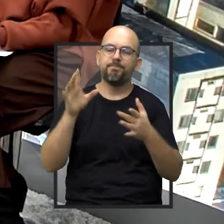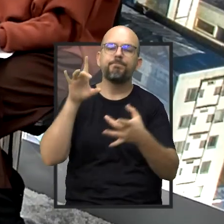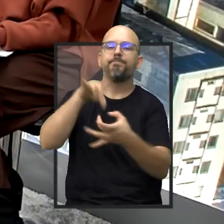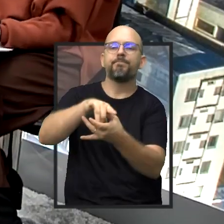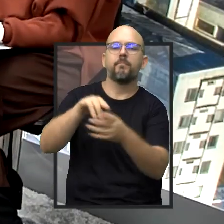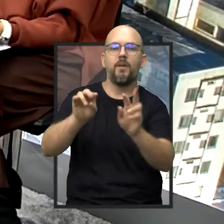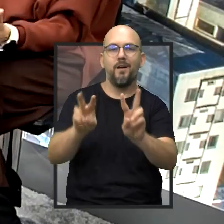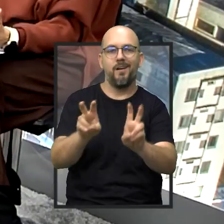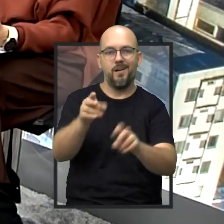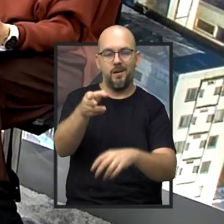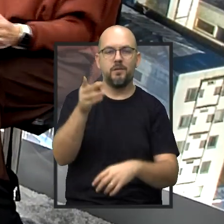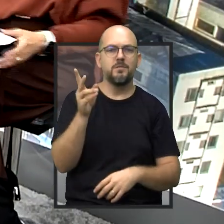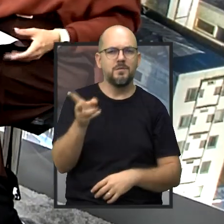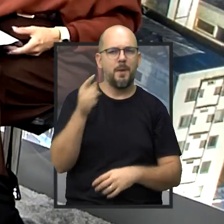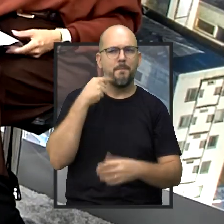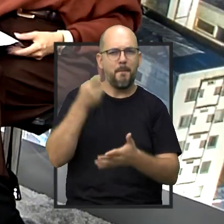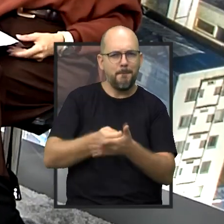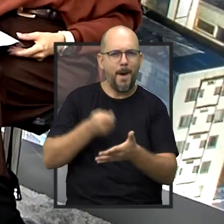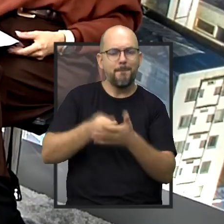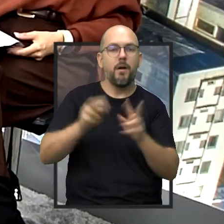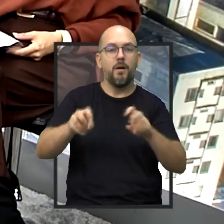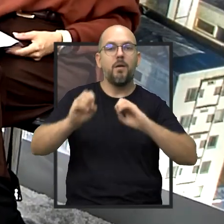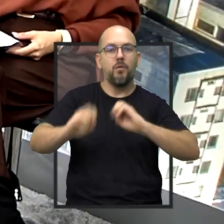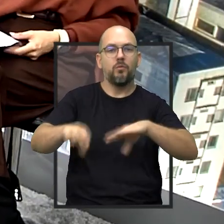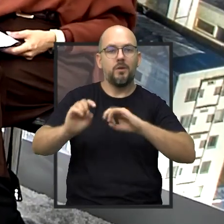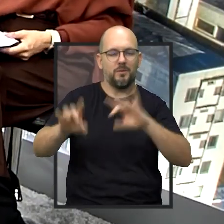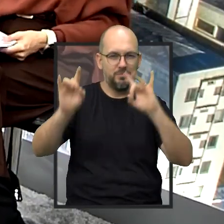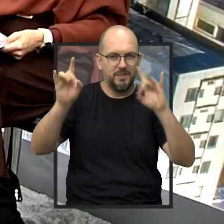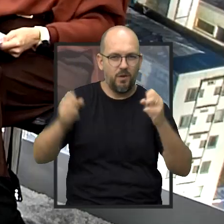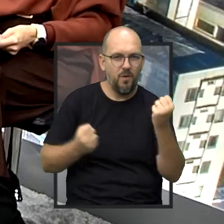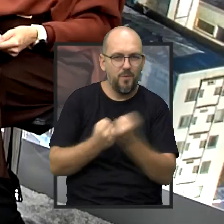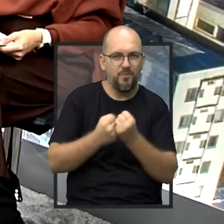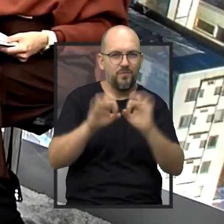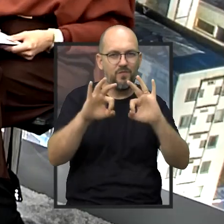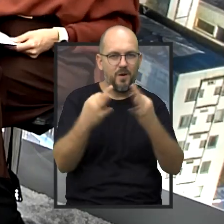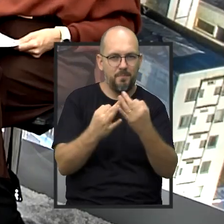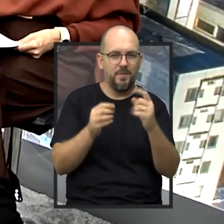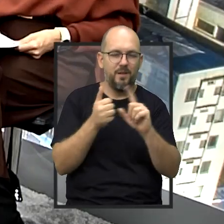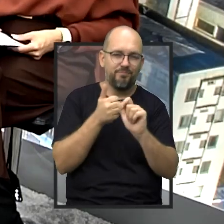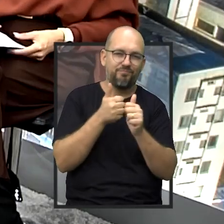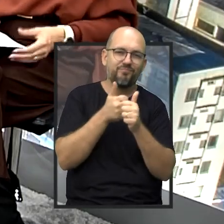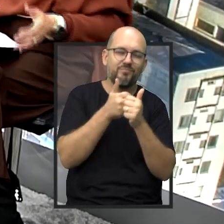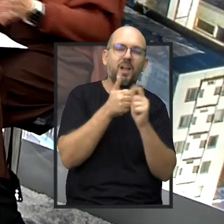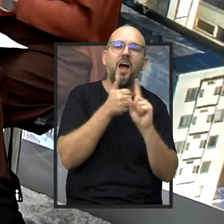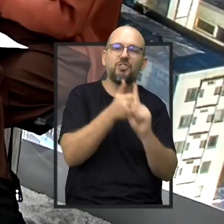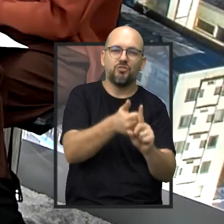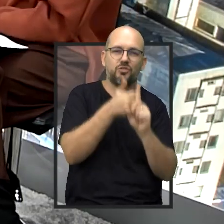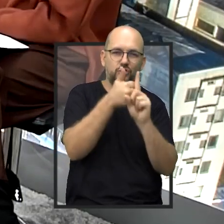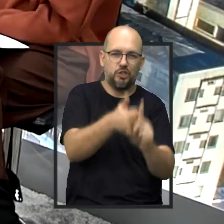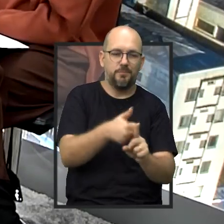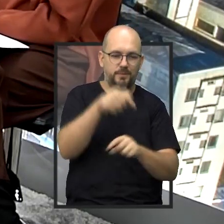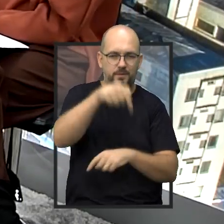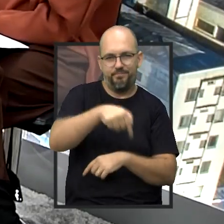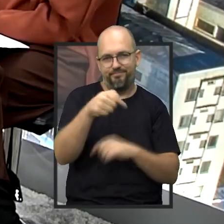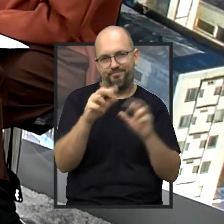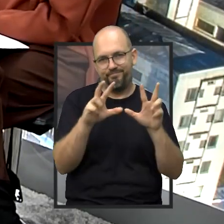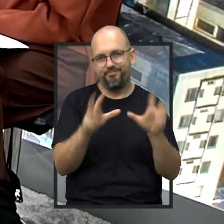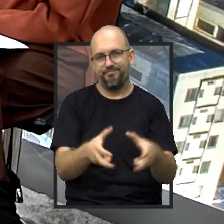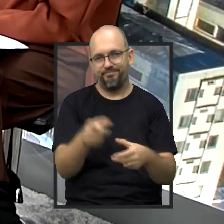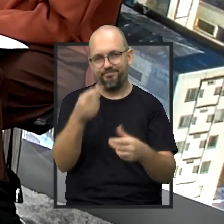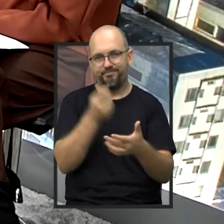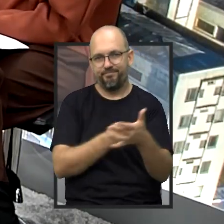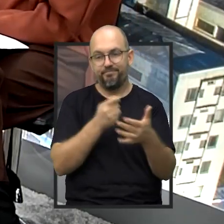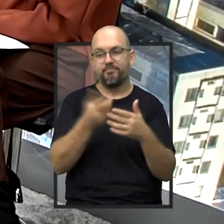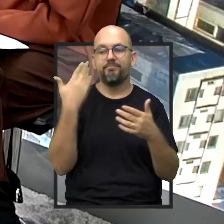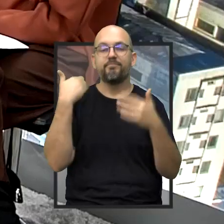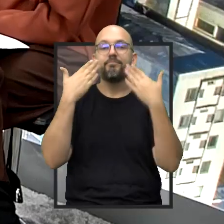esteira, né, a senhora sempre trata da educação especial e também um apoio às famílias atípicas em seu mandato aqui na Câmara Municipal,